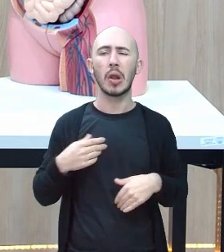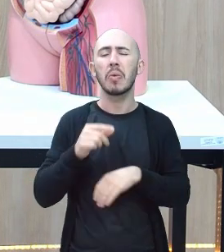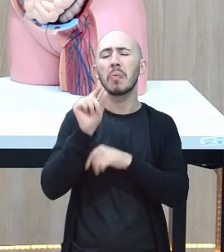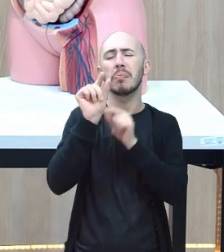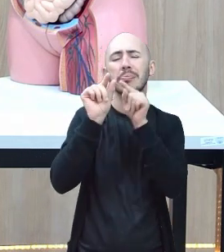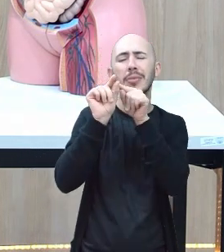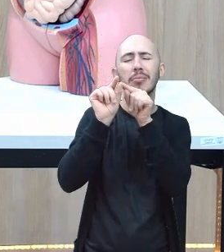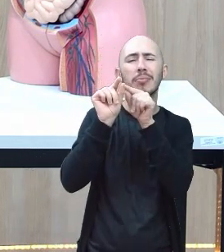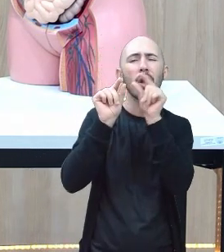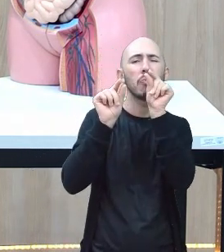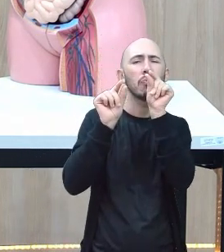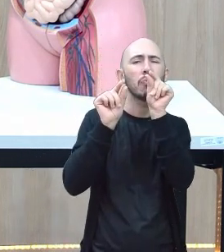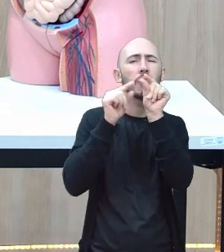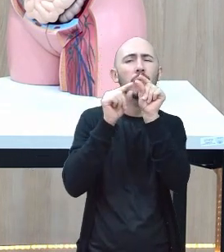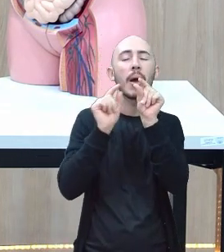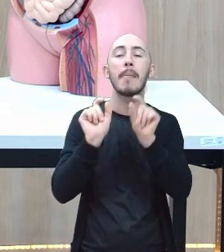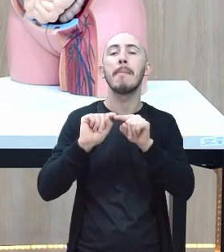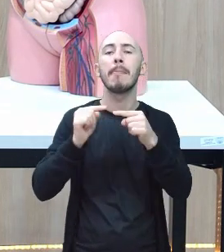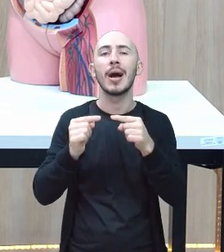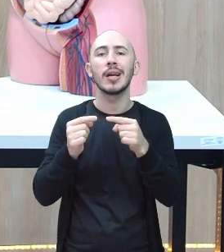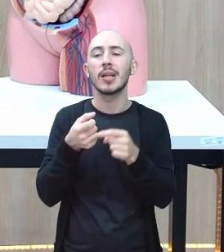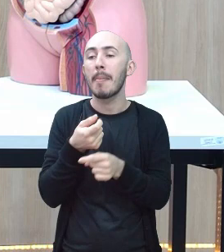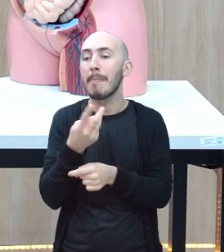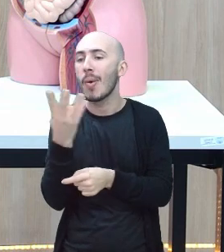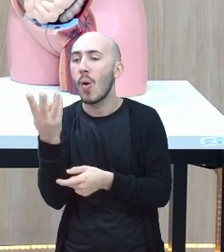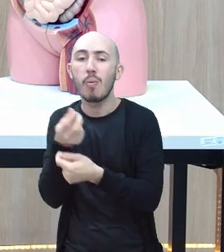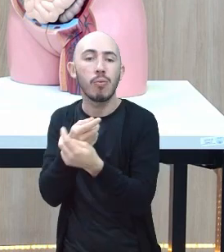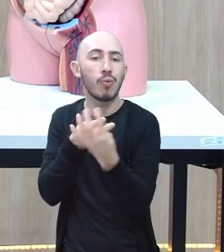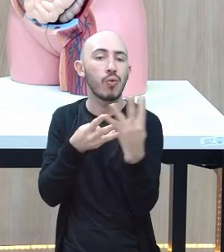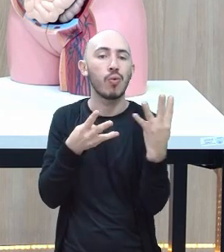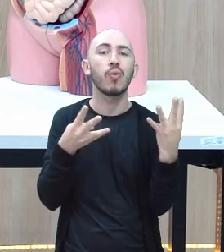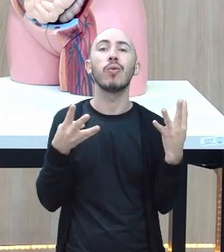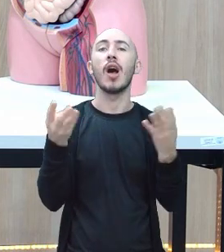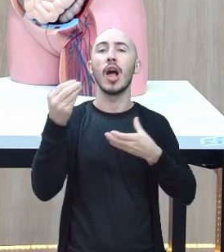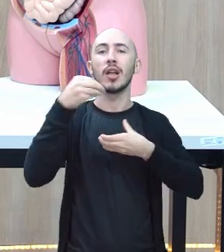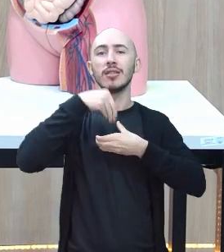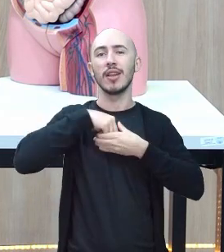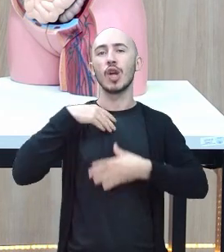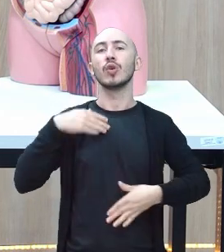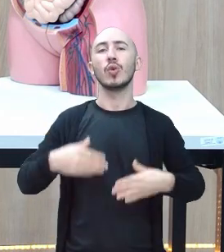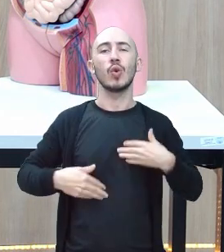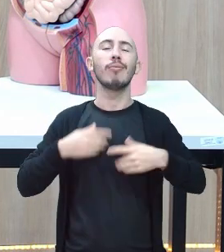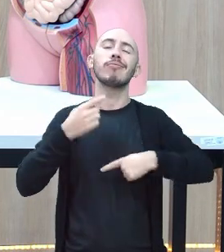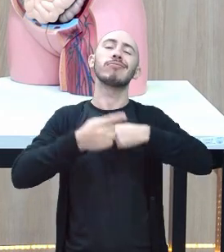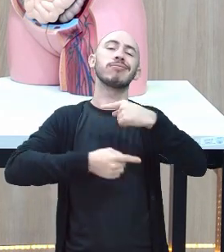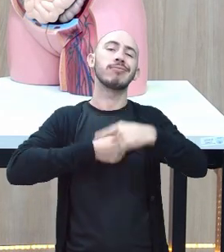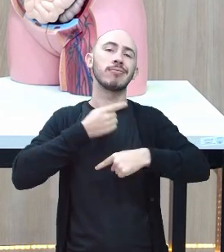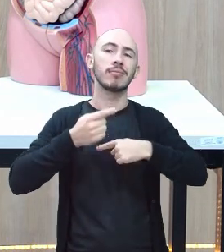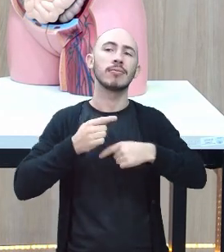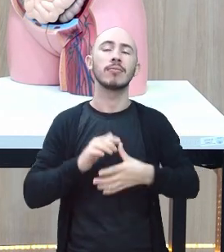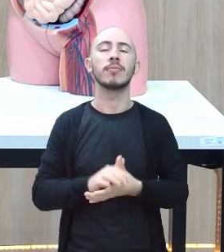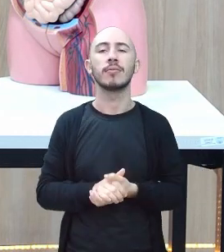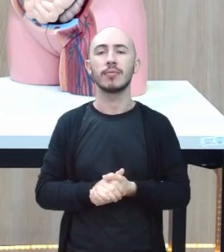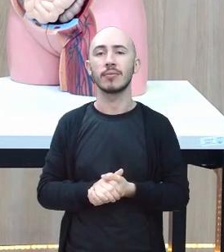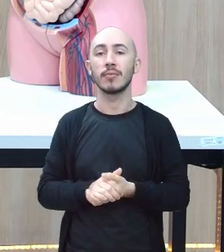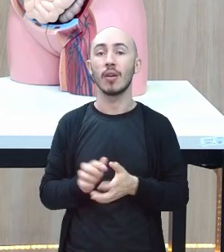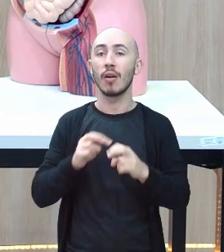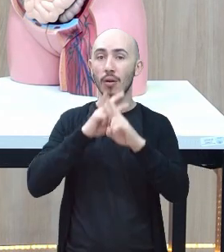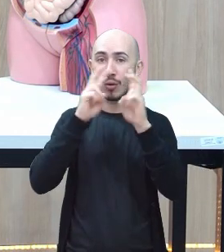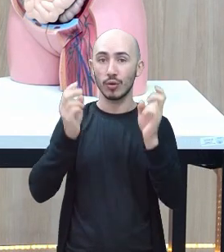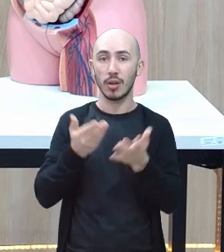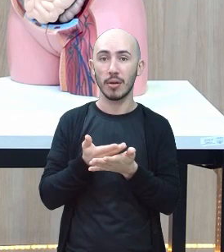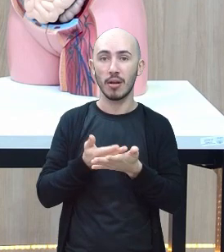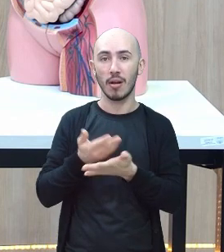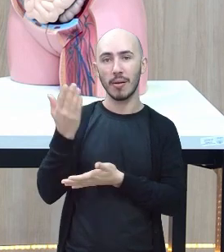pequenininha, mas são milhões de células que formam o nosso corpo para que ele funcione bem. Nós vimos no assunto anterior